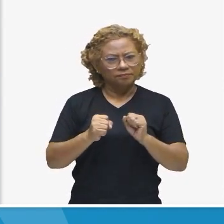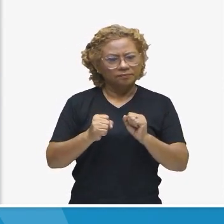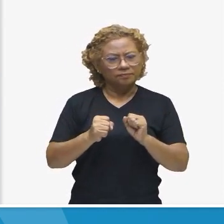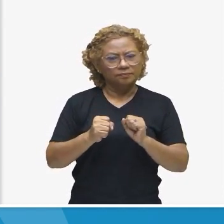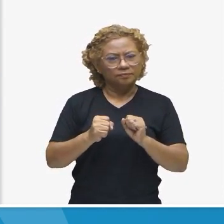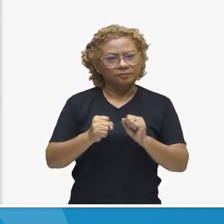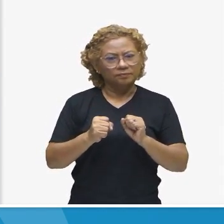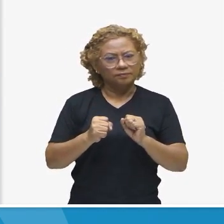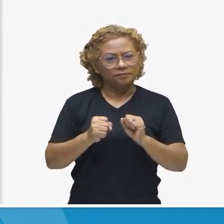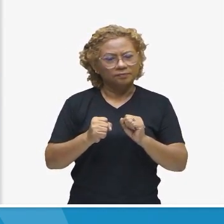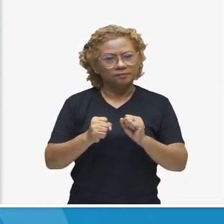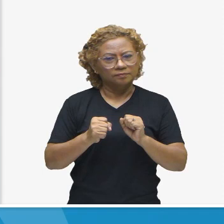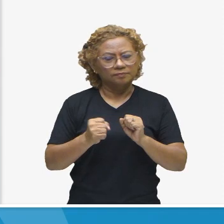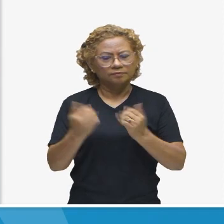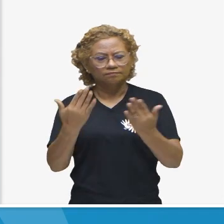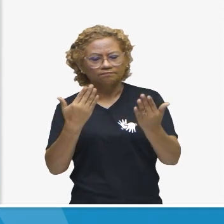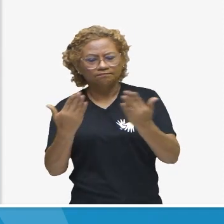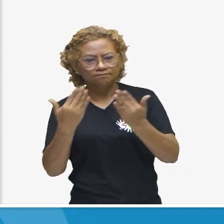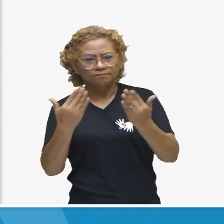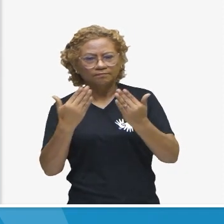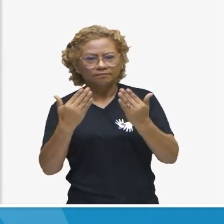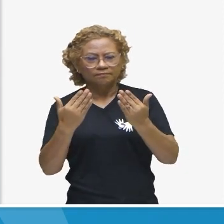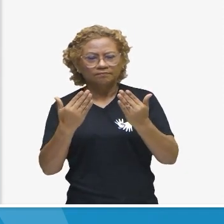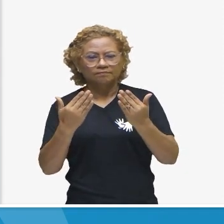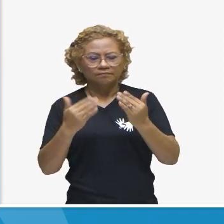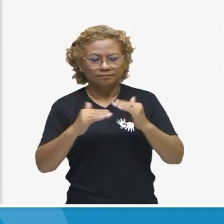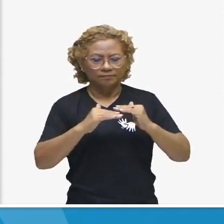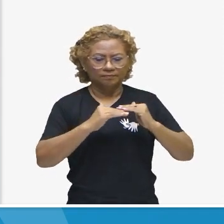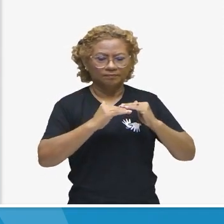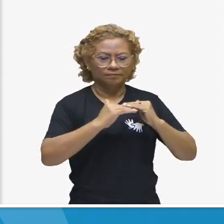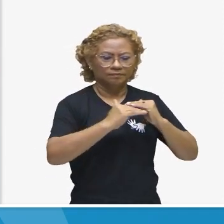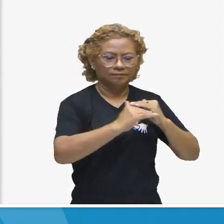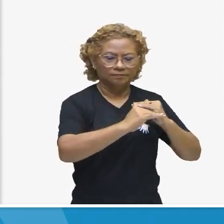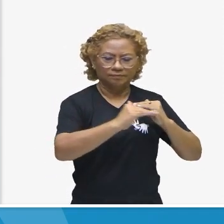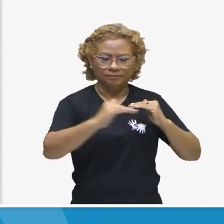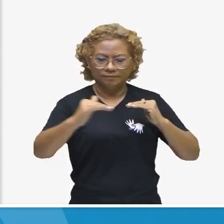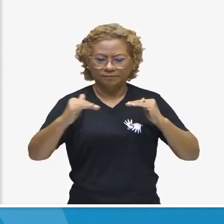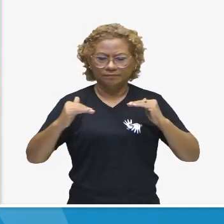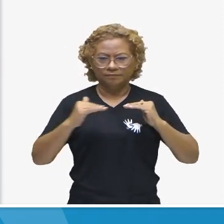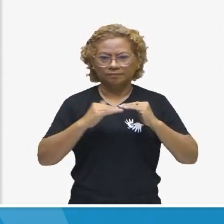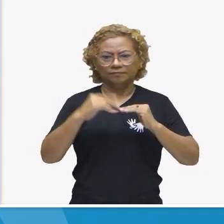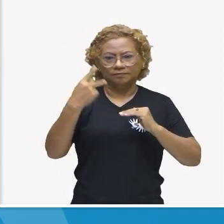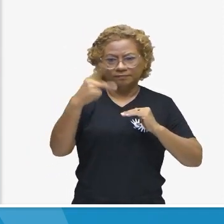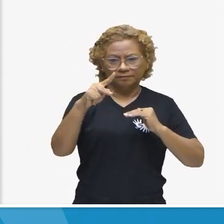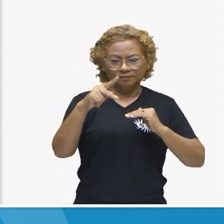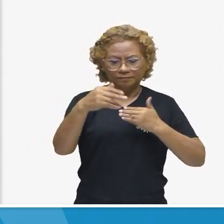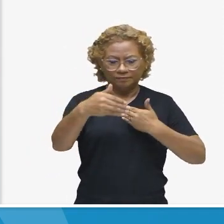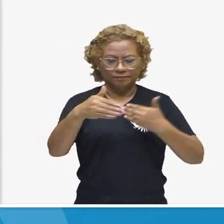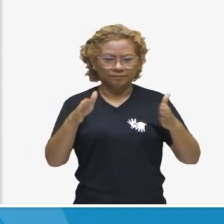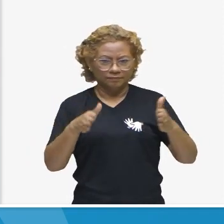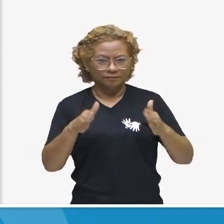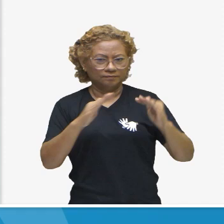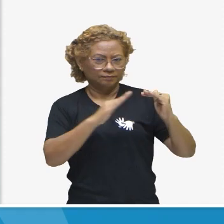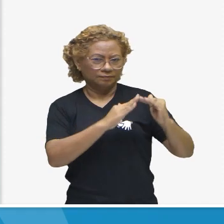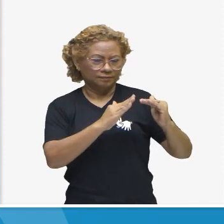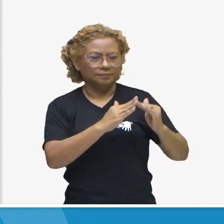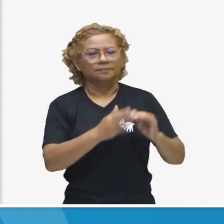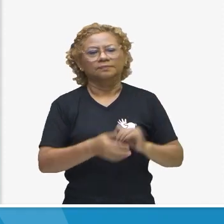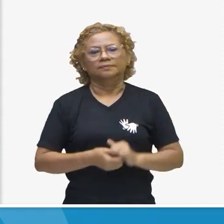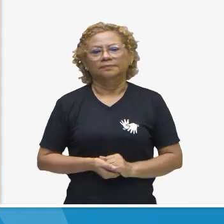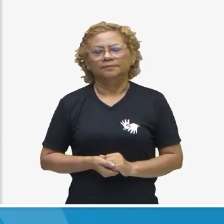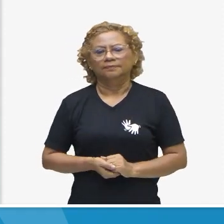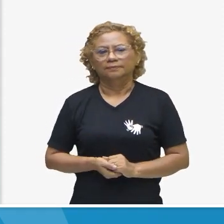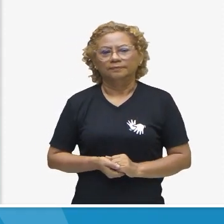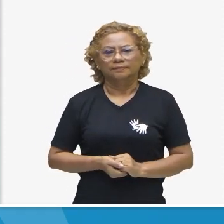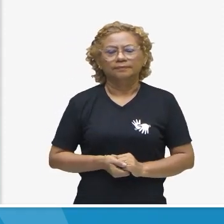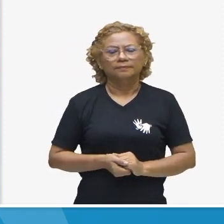olha o que diz. Projeção de um ponto sobre um plano. A projeção ortogonal de um ponto